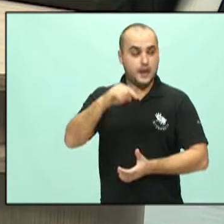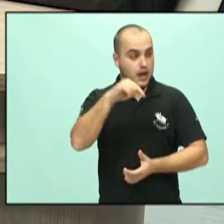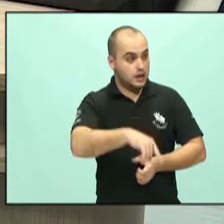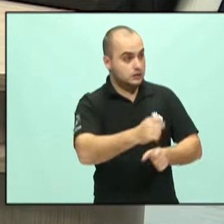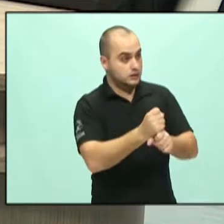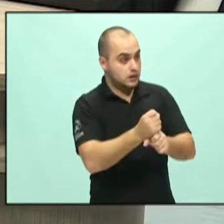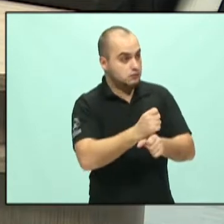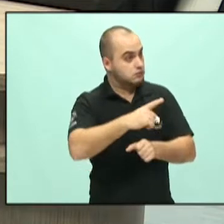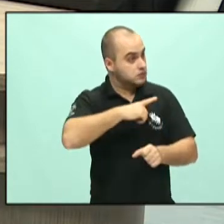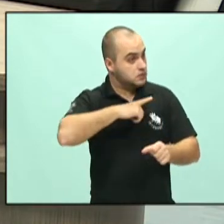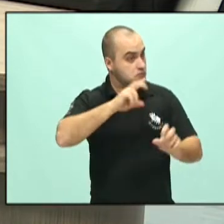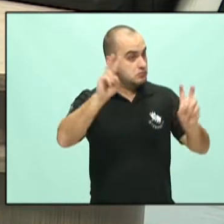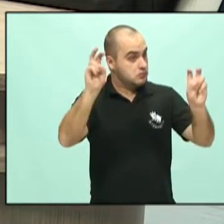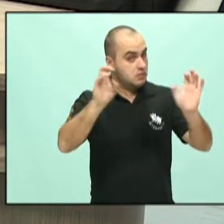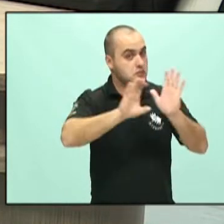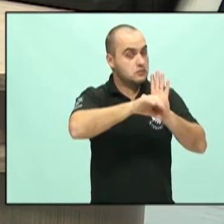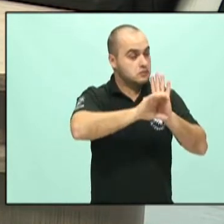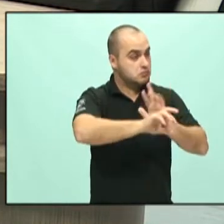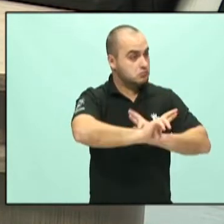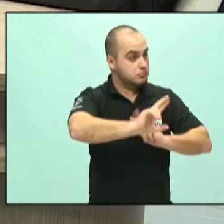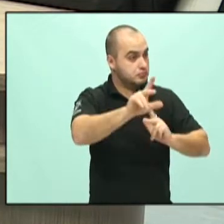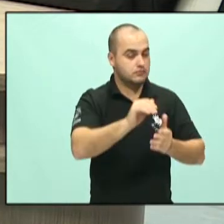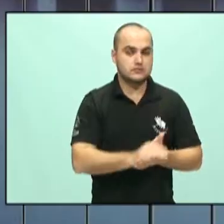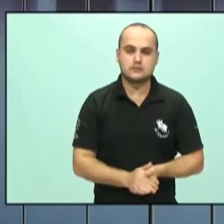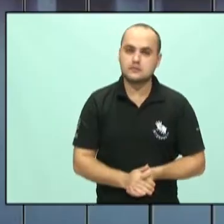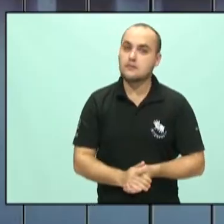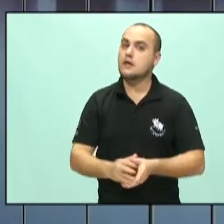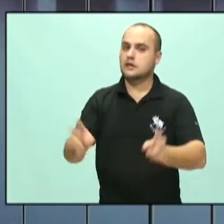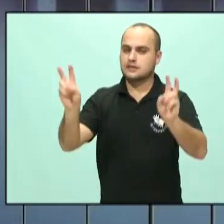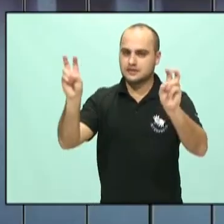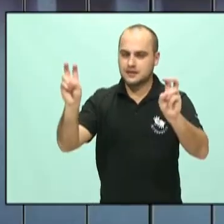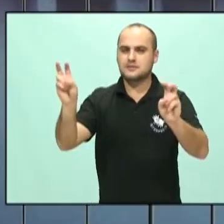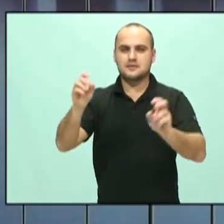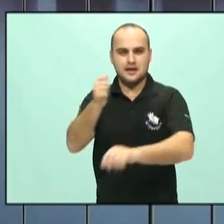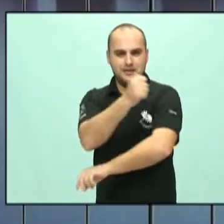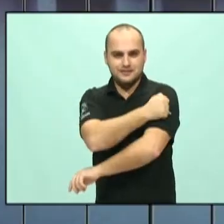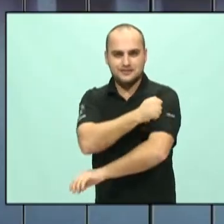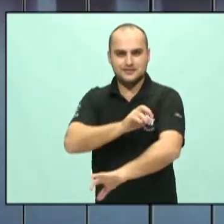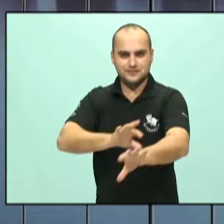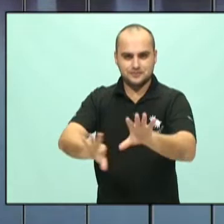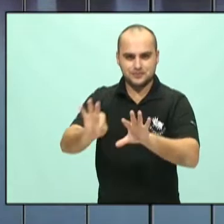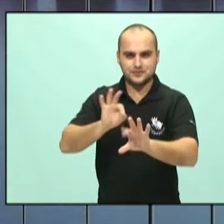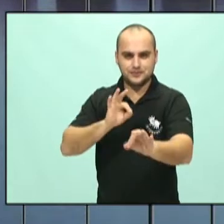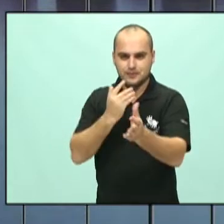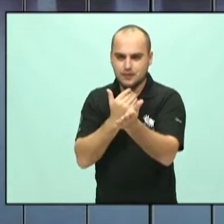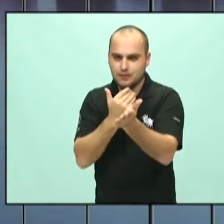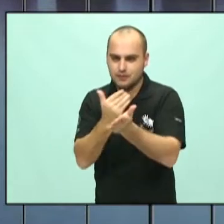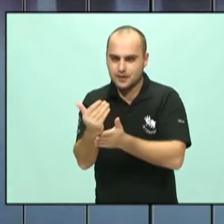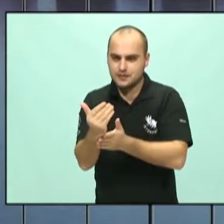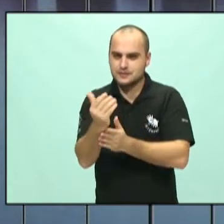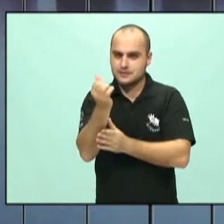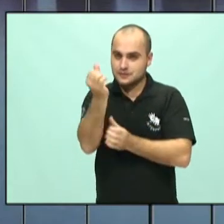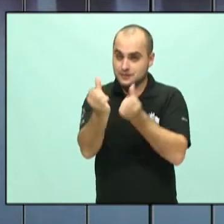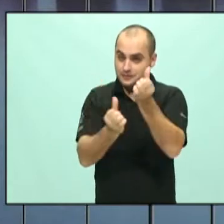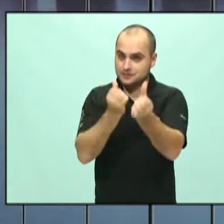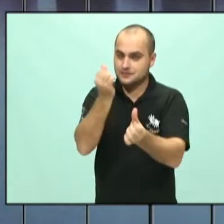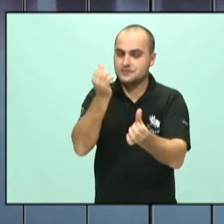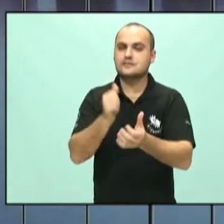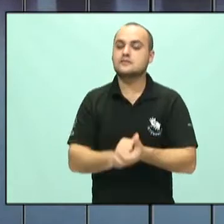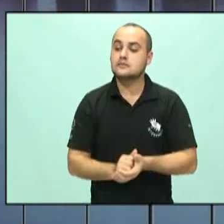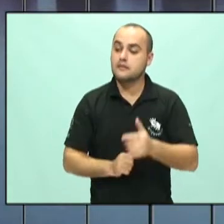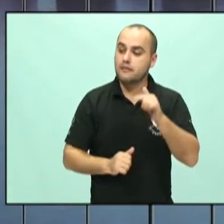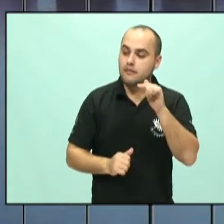ou um conceito especial? Como tema, como os próprios alunos organizam isso, é apresentado no início do semestre, né, essa possibilidade de